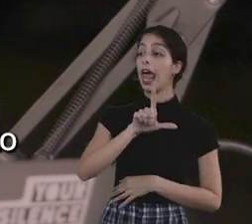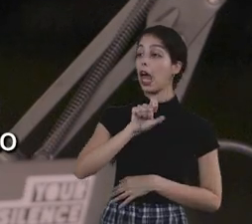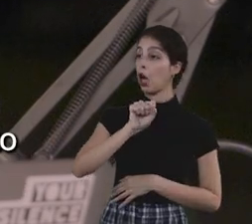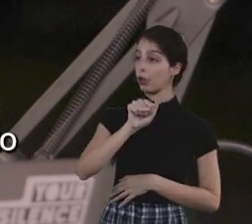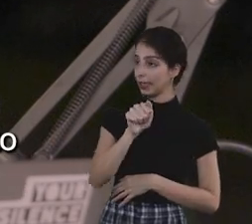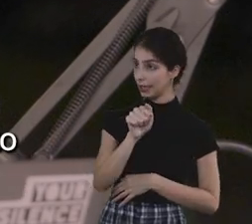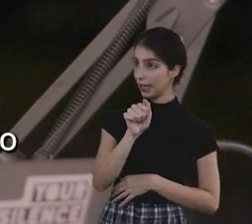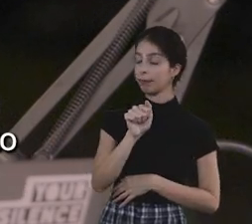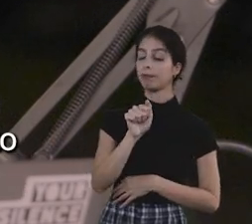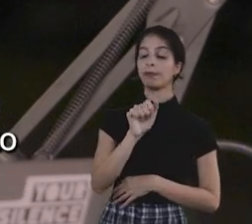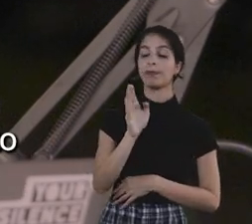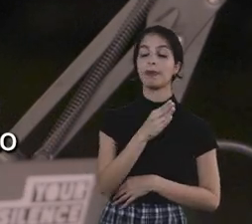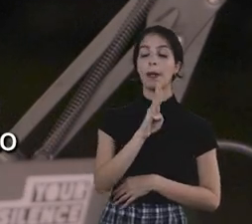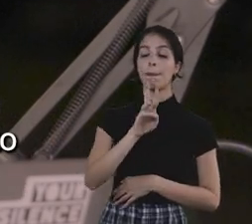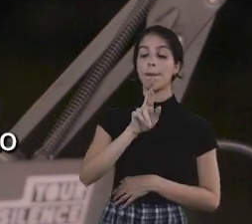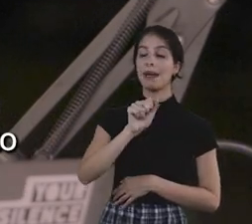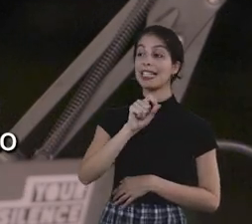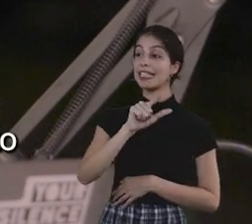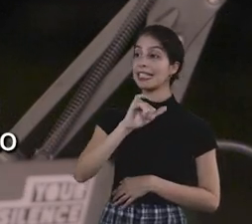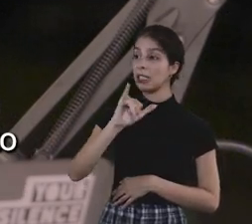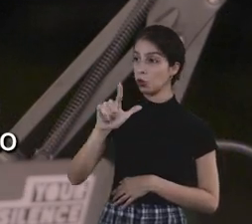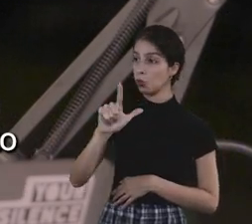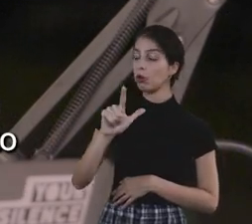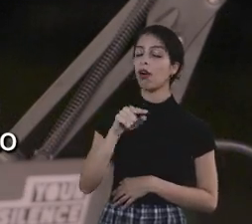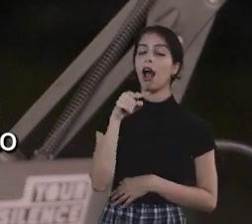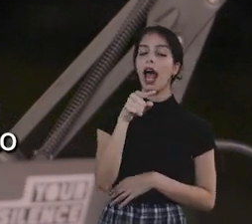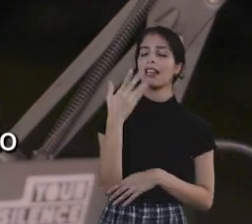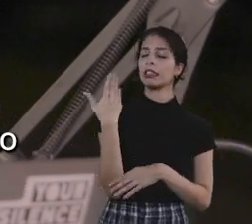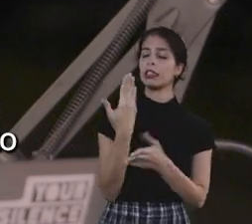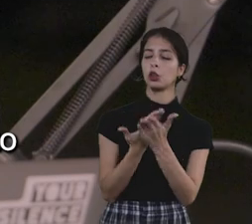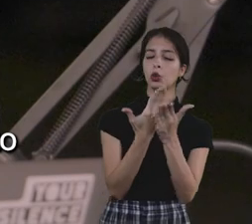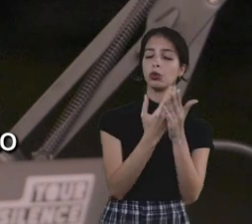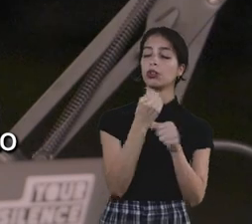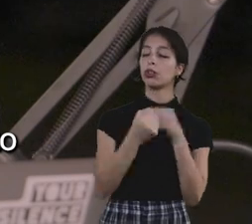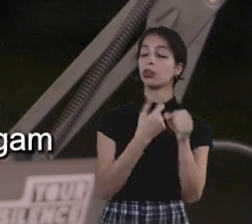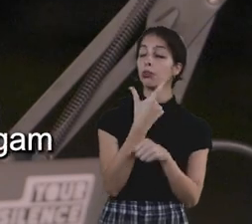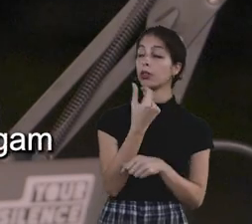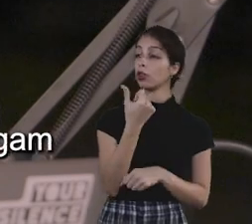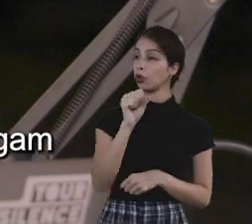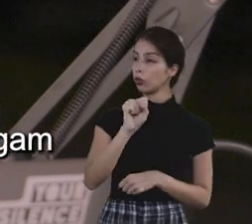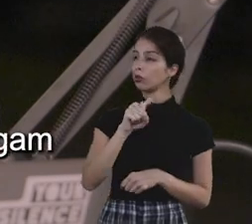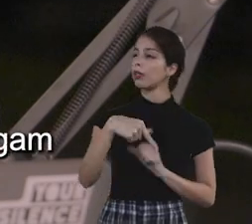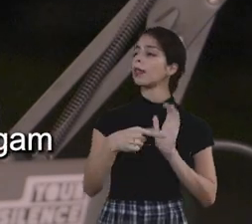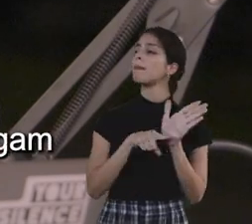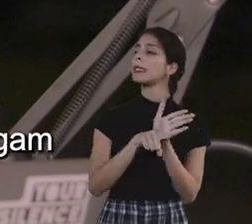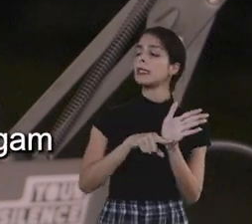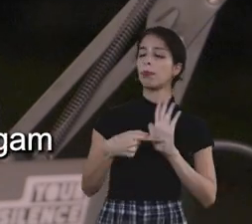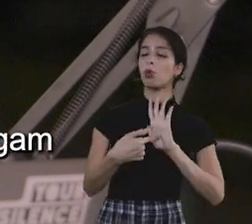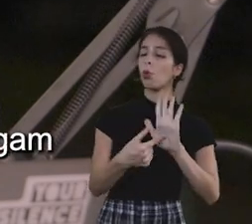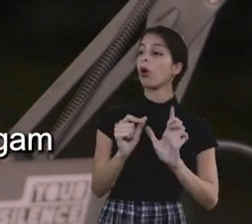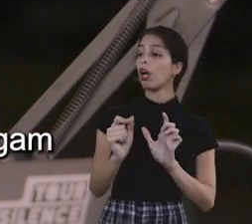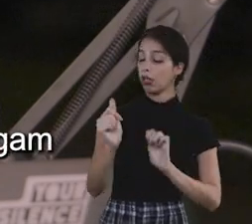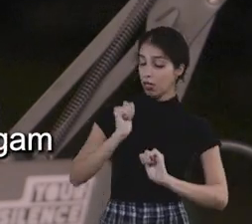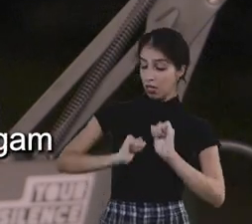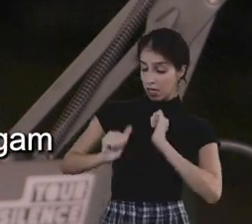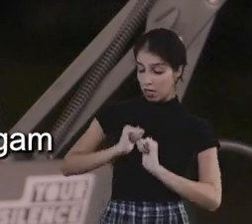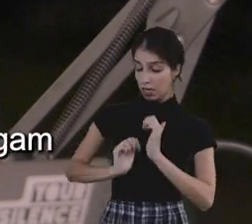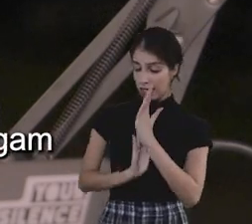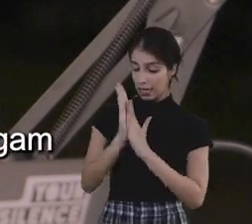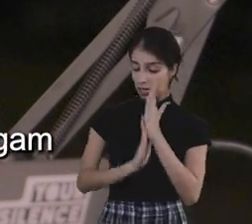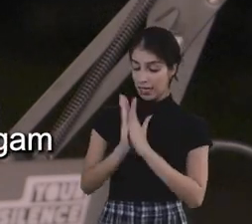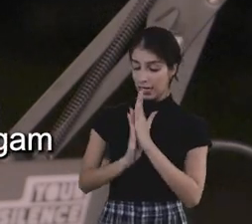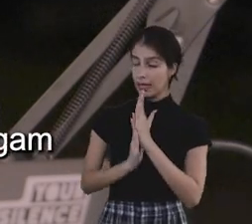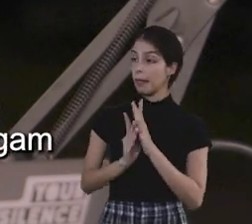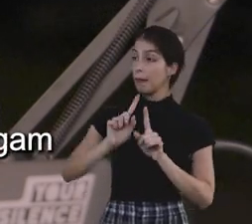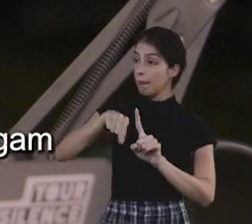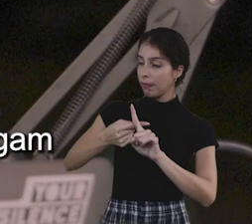estudo longitudinal de saúde do adulto iniciado em 2008 Esse estudo revelou que transtornos depressivos e ansiosos